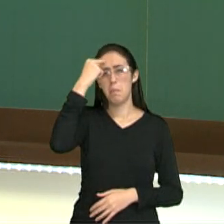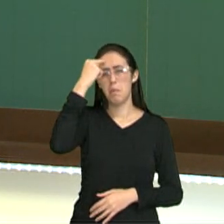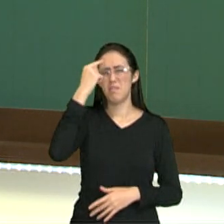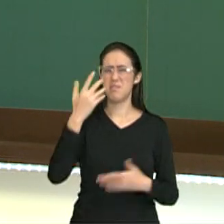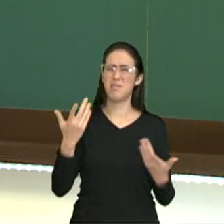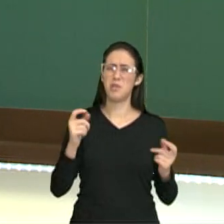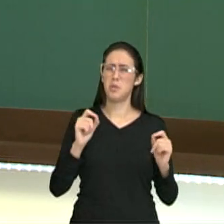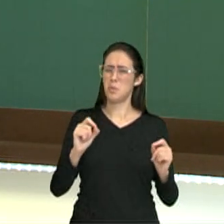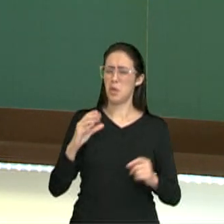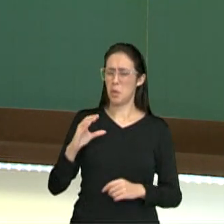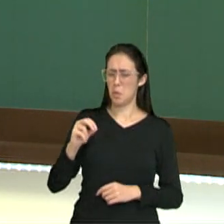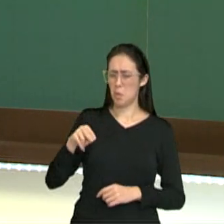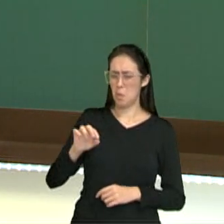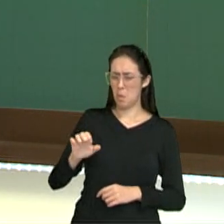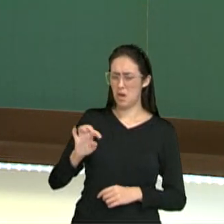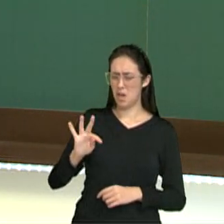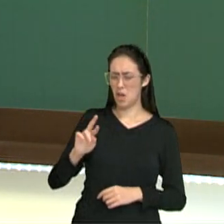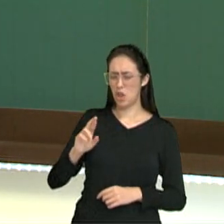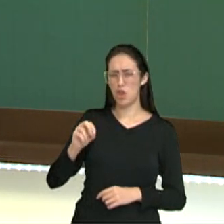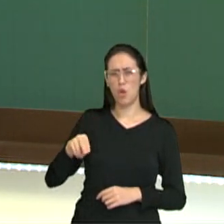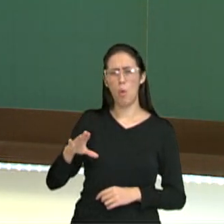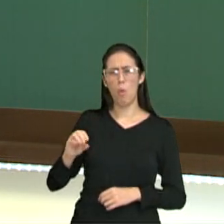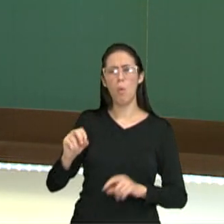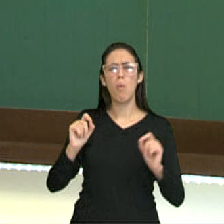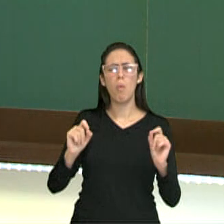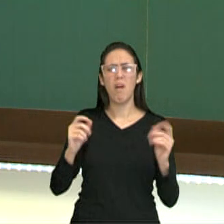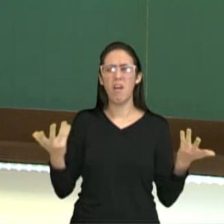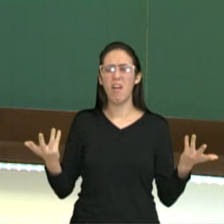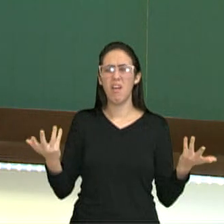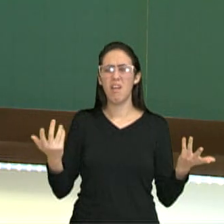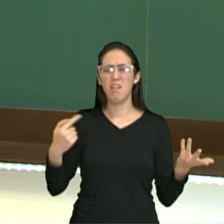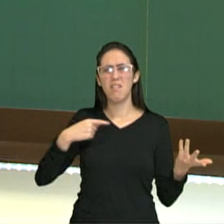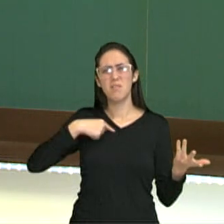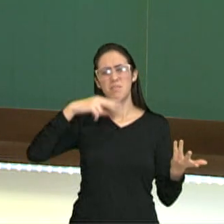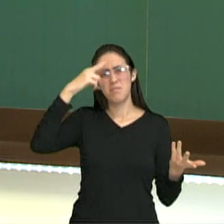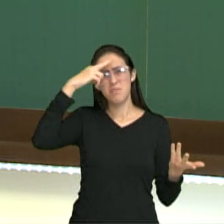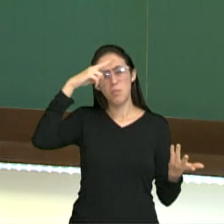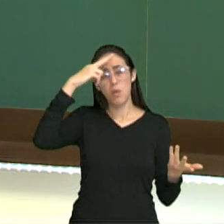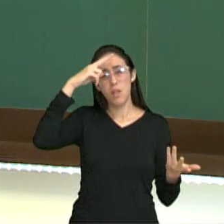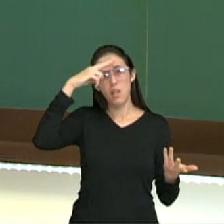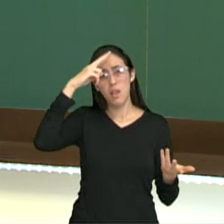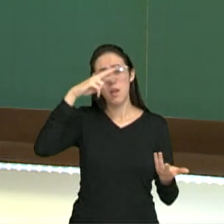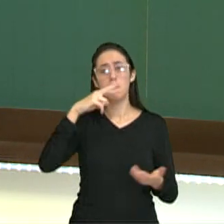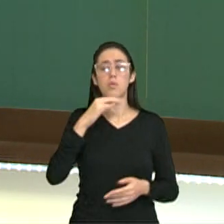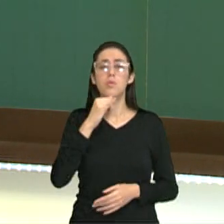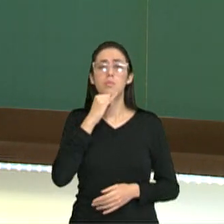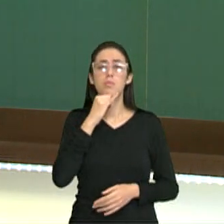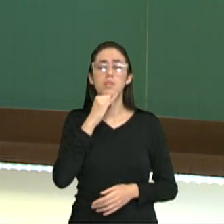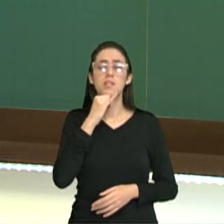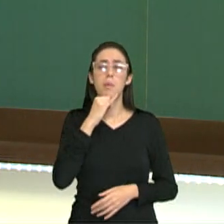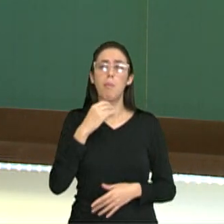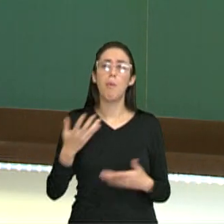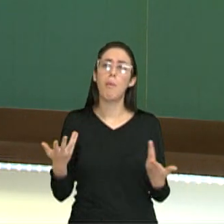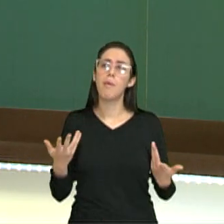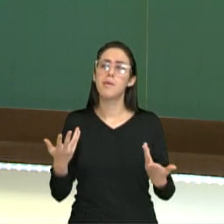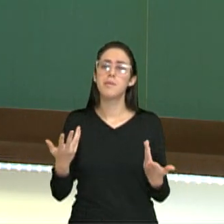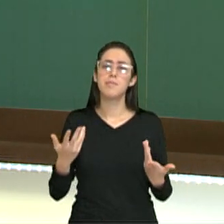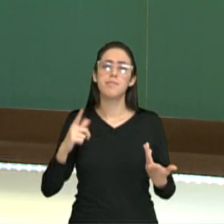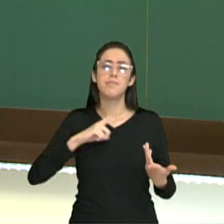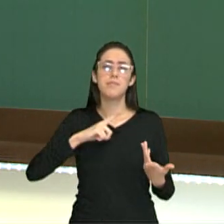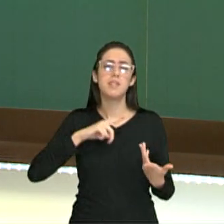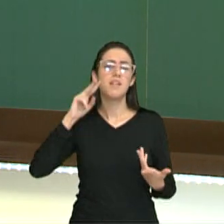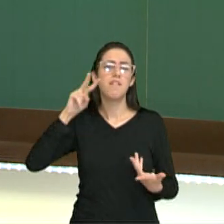tronco de cone? Quando eu falo um cone, eu lembro aquele cone de marcação de, por exemplo, que a gente vê